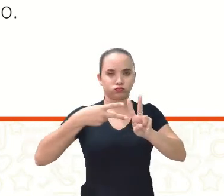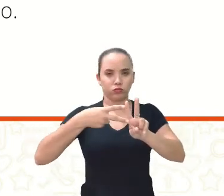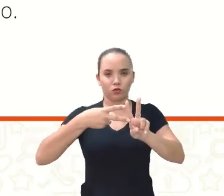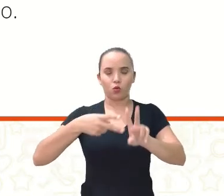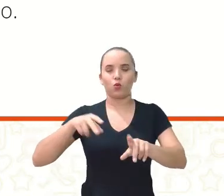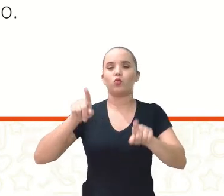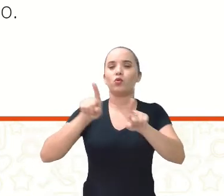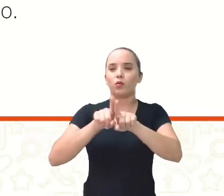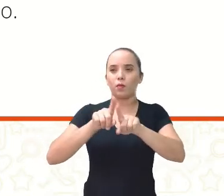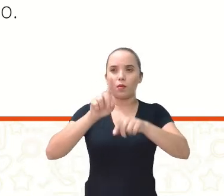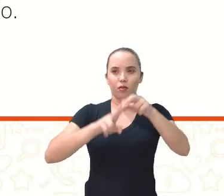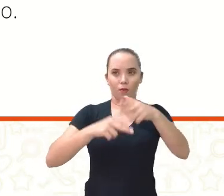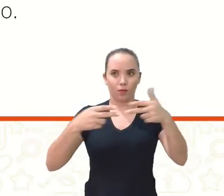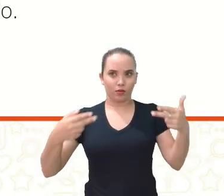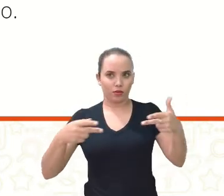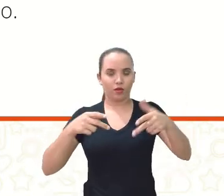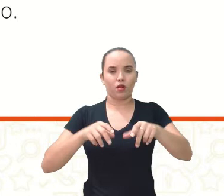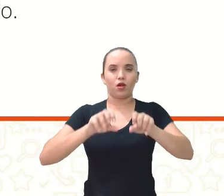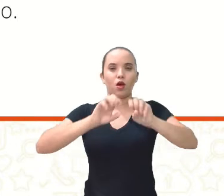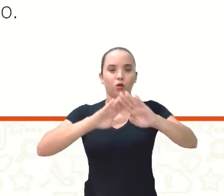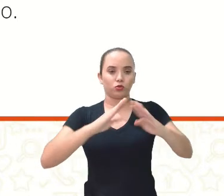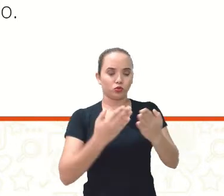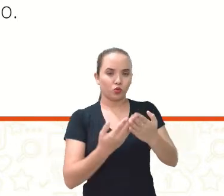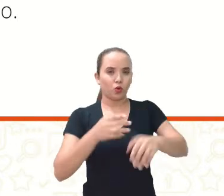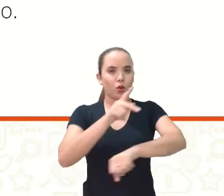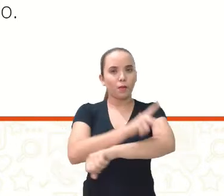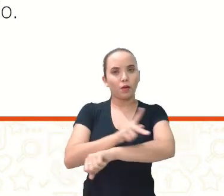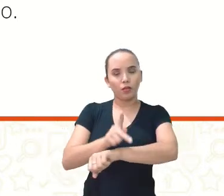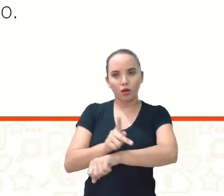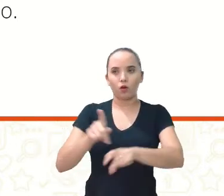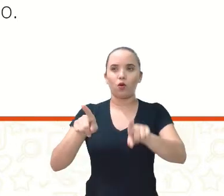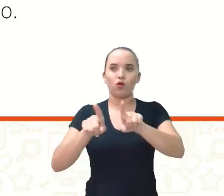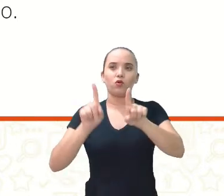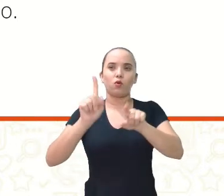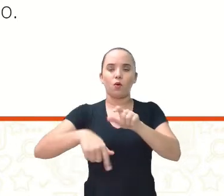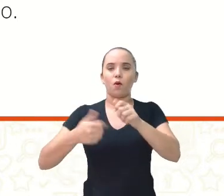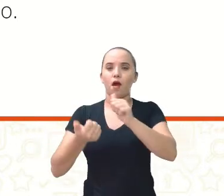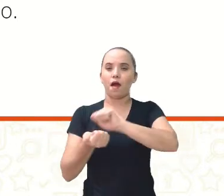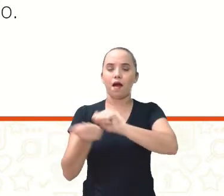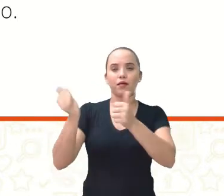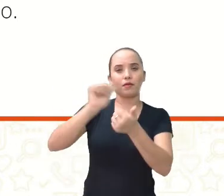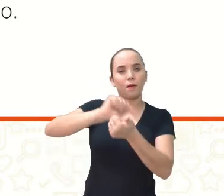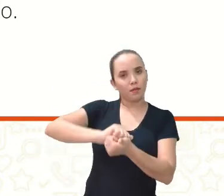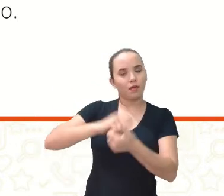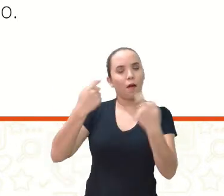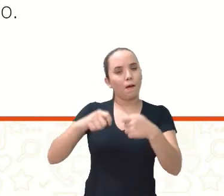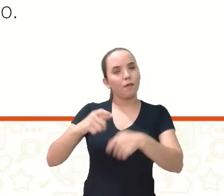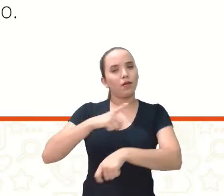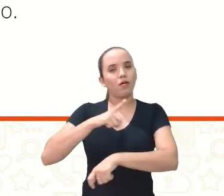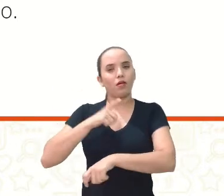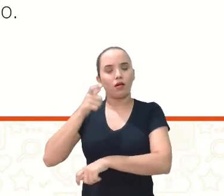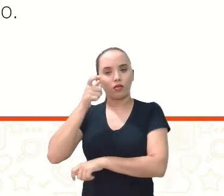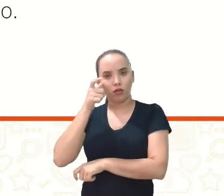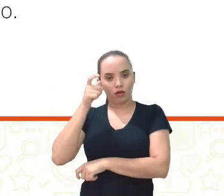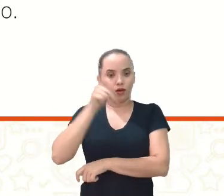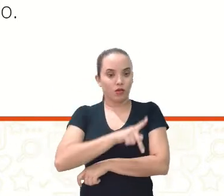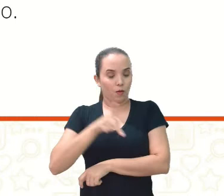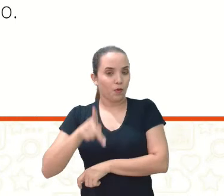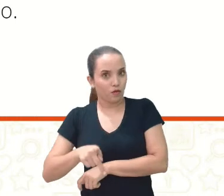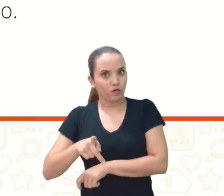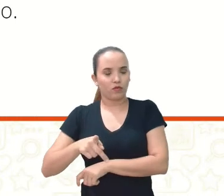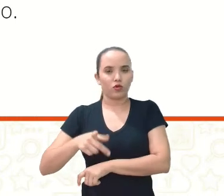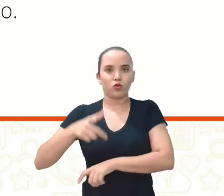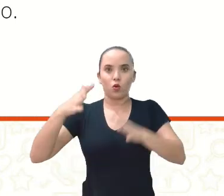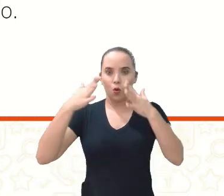e pedagógico adaptado deve despertar no professor e no professor especializado